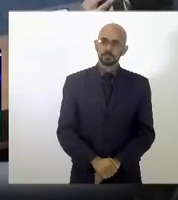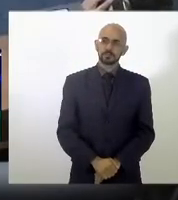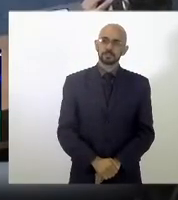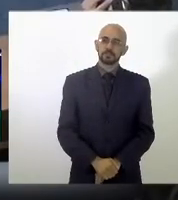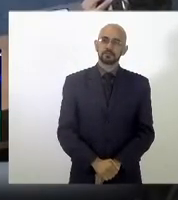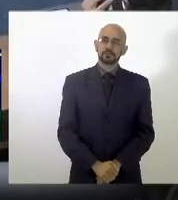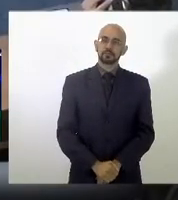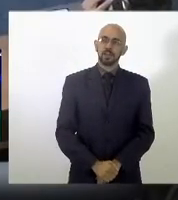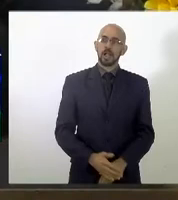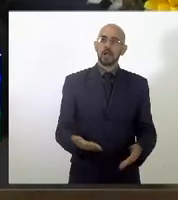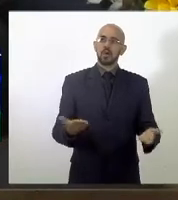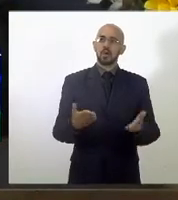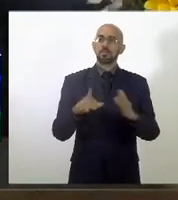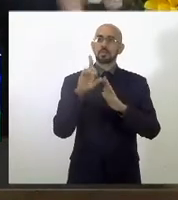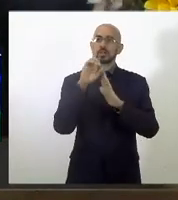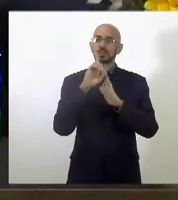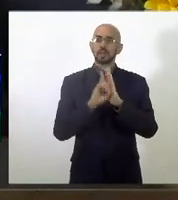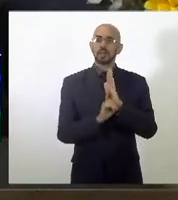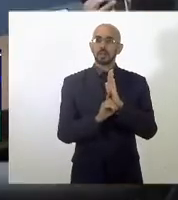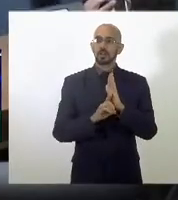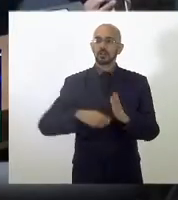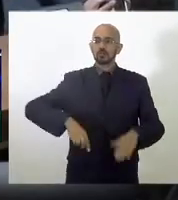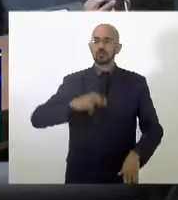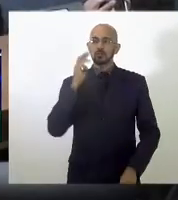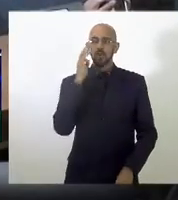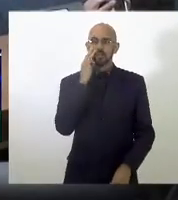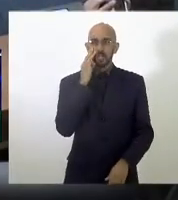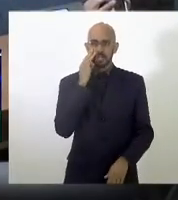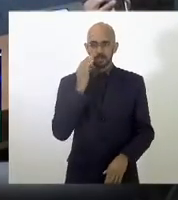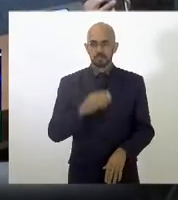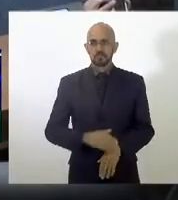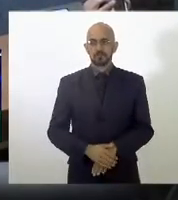Para declarar o autor, deputado Valdec Carneiro.